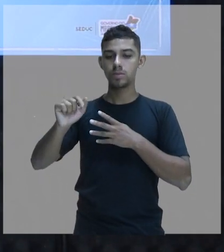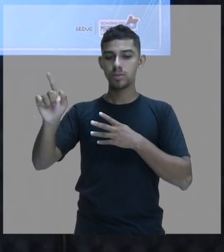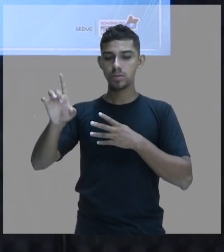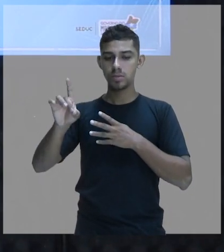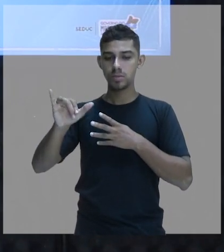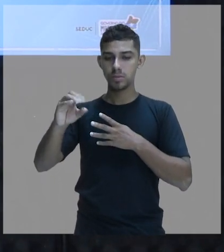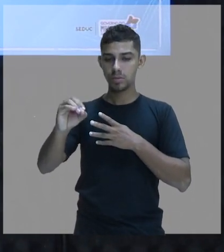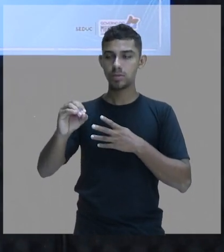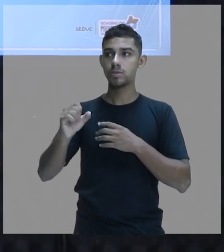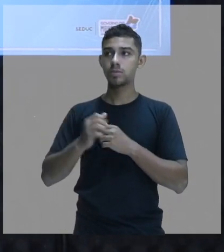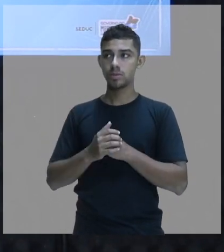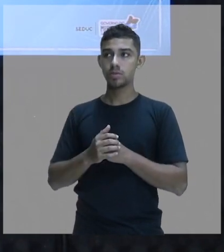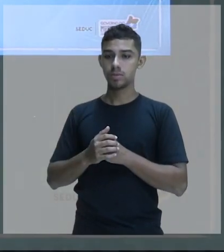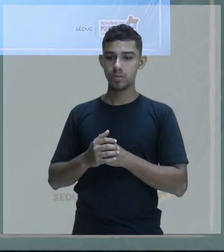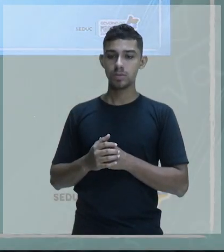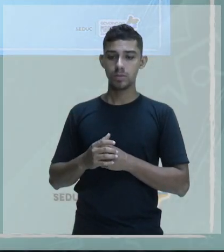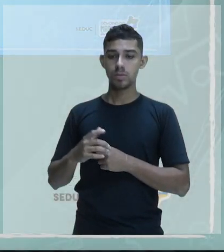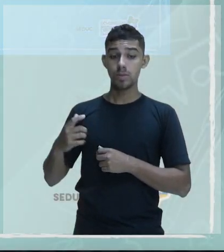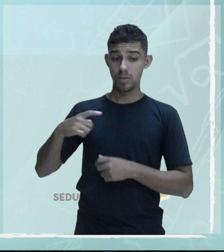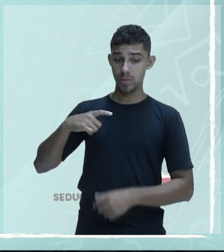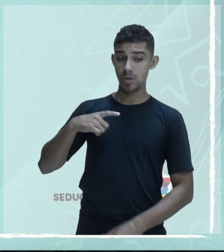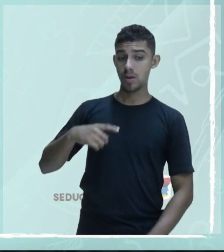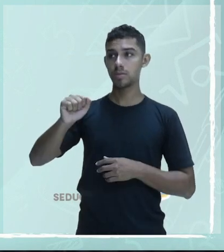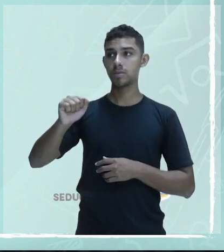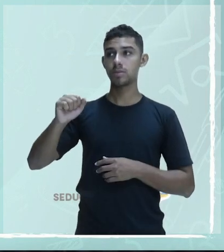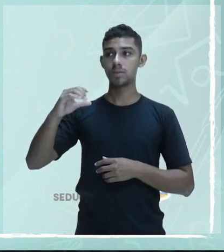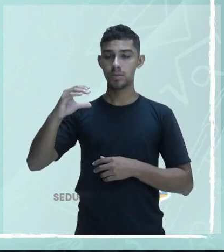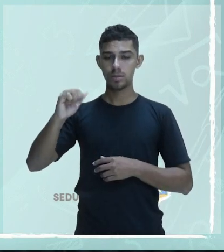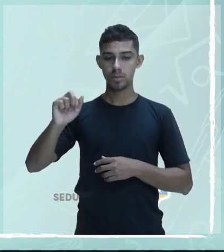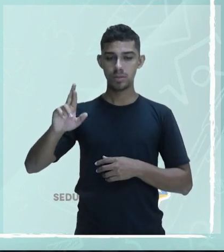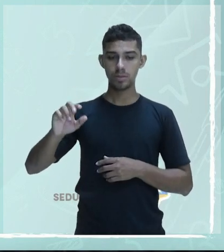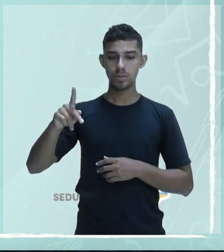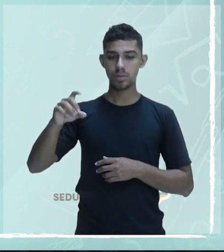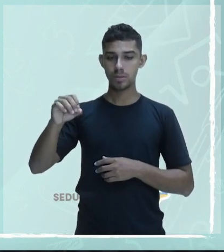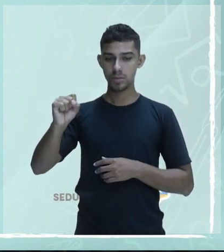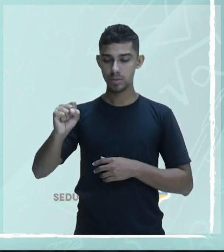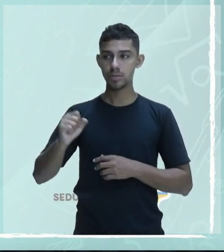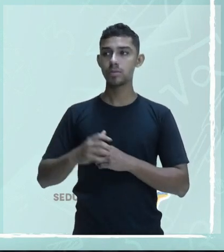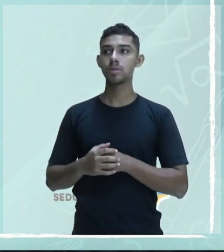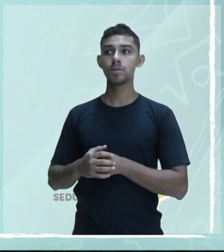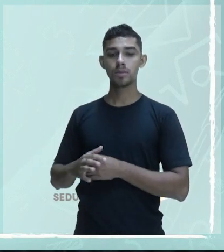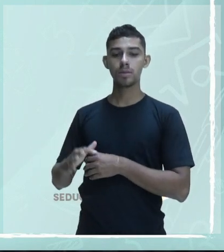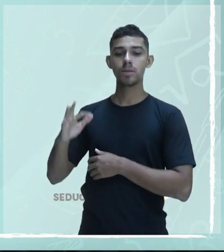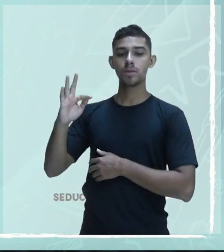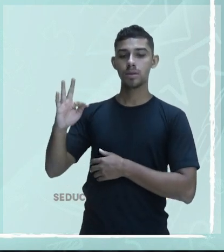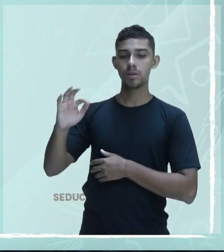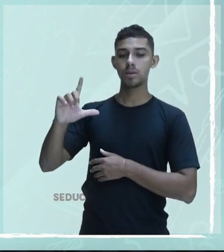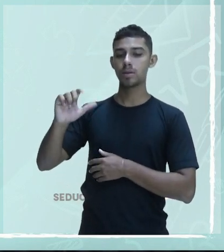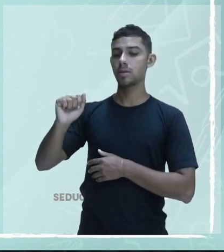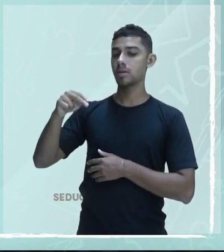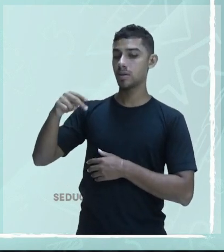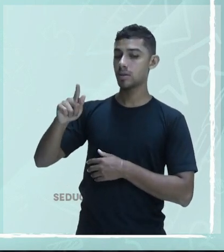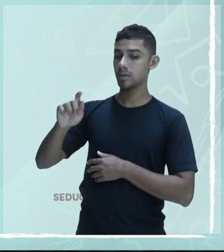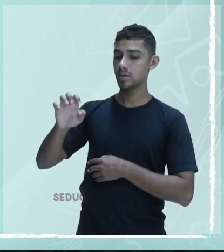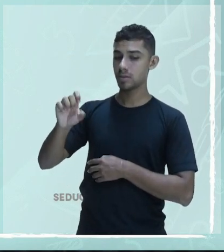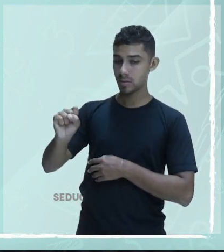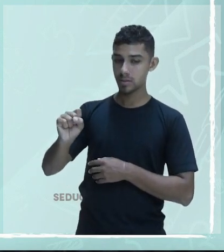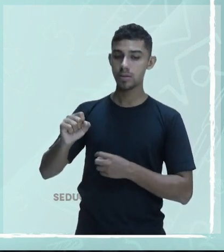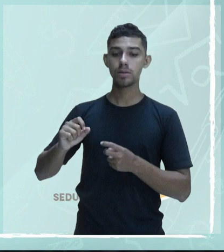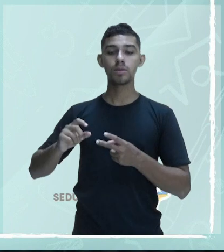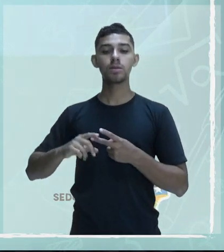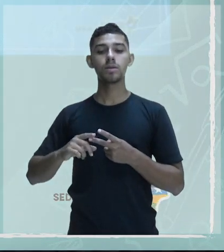una. Aí temos os ossos do carpo, os metacarpos e as falanges, a proximal, a